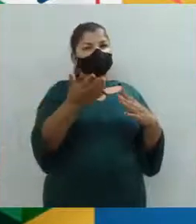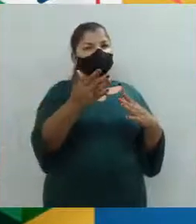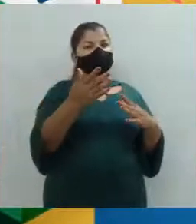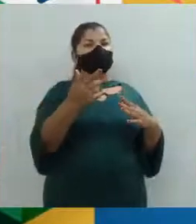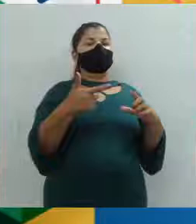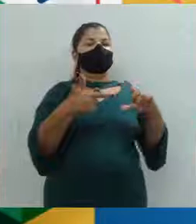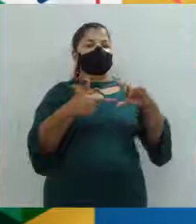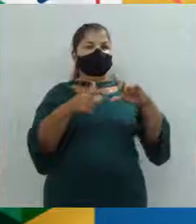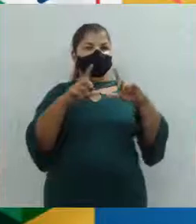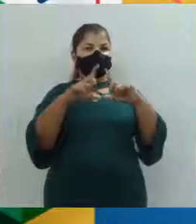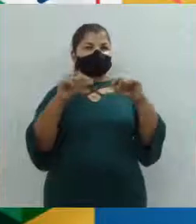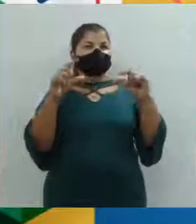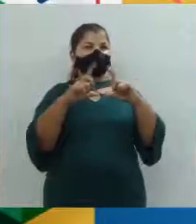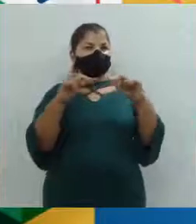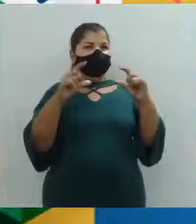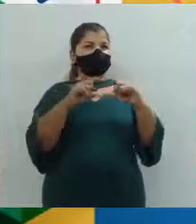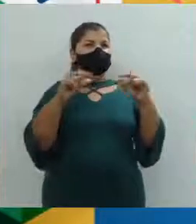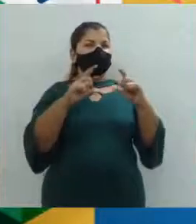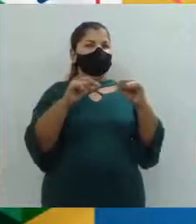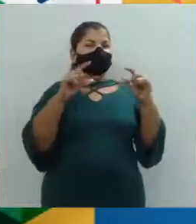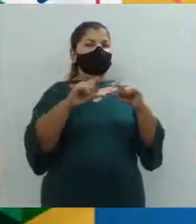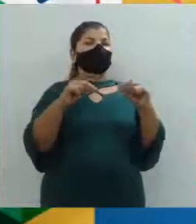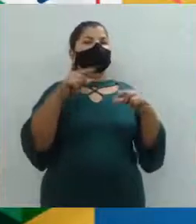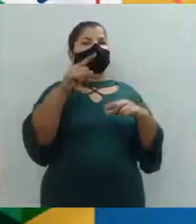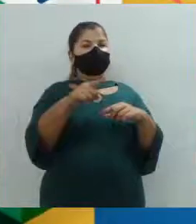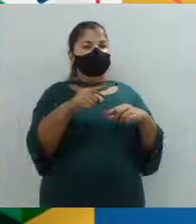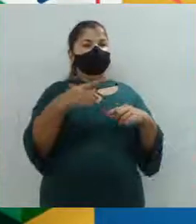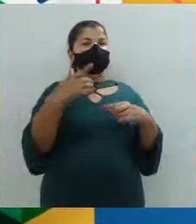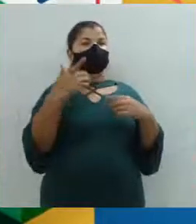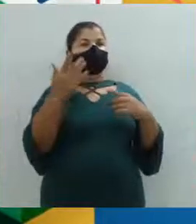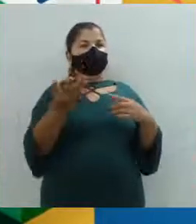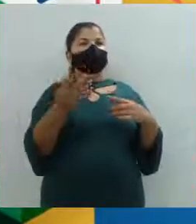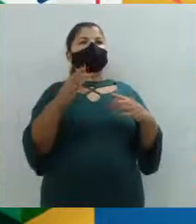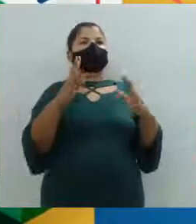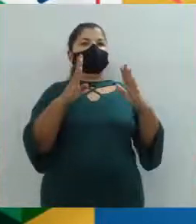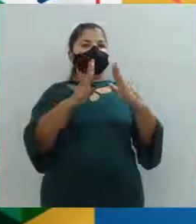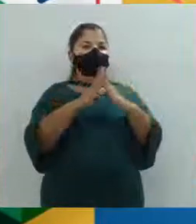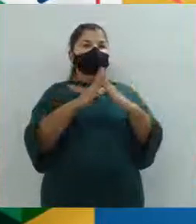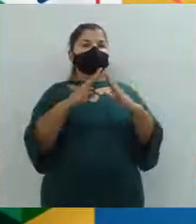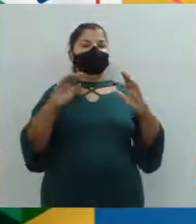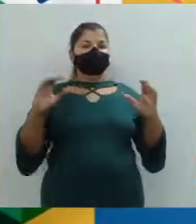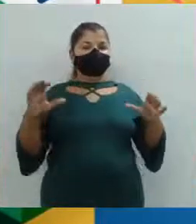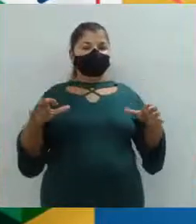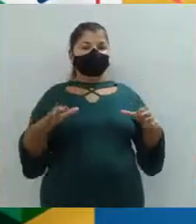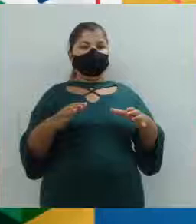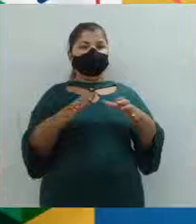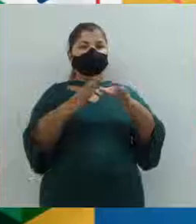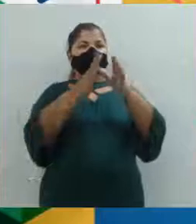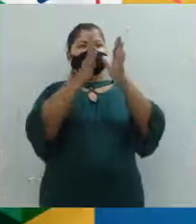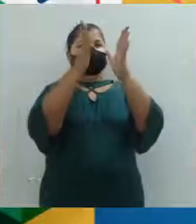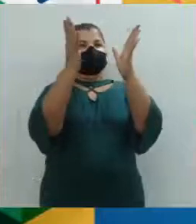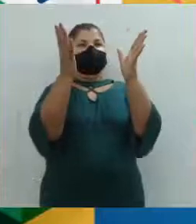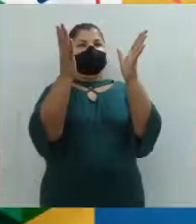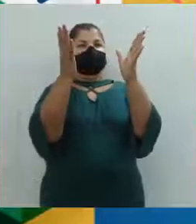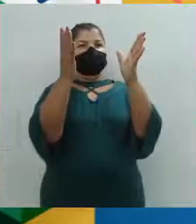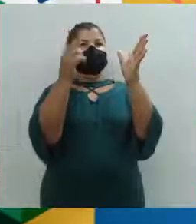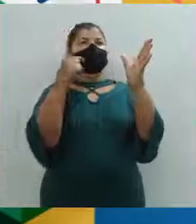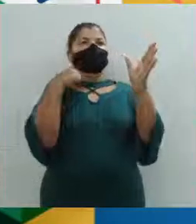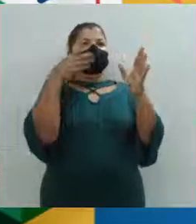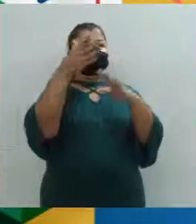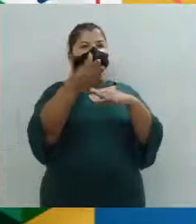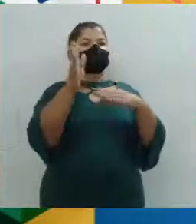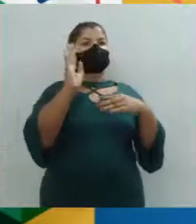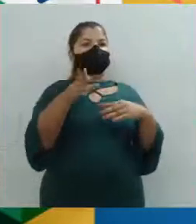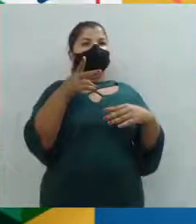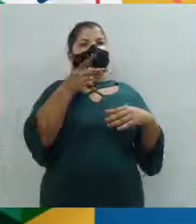Metropolitana de Nossa Senhora Aparecida, a famosa Catedral de Brasília. Então, eu visitei essa obra, essa